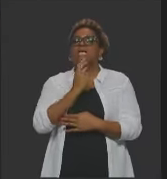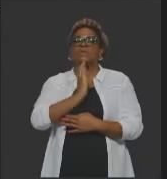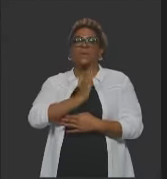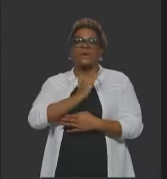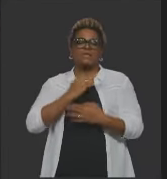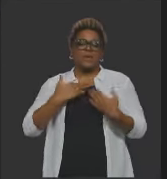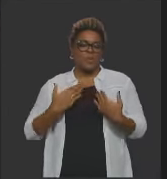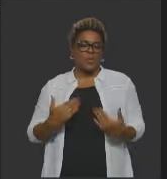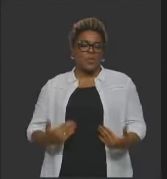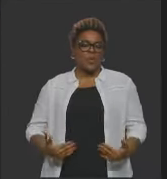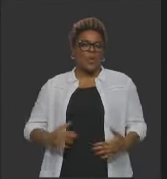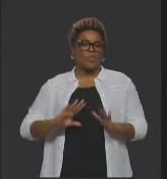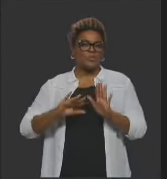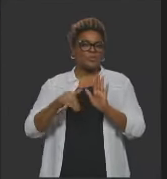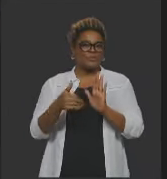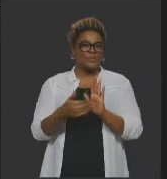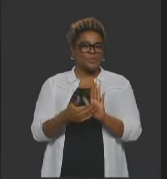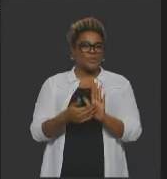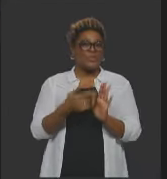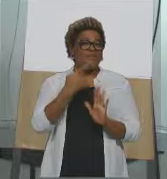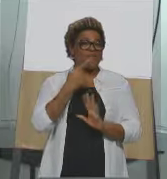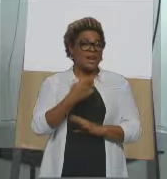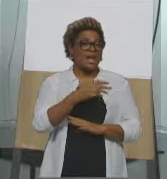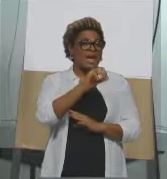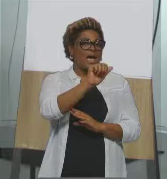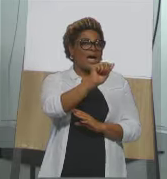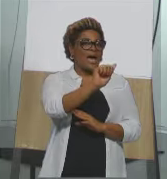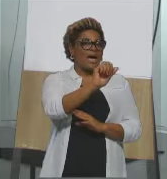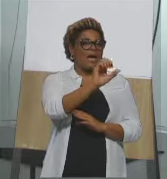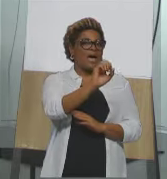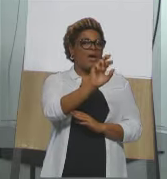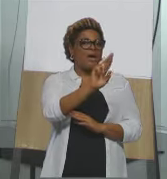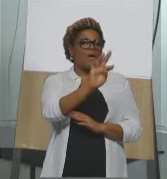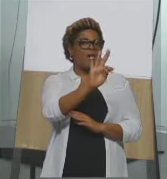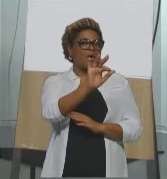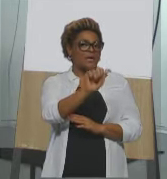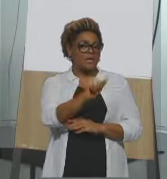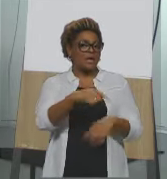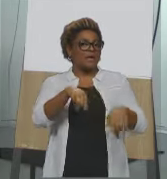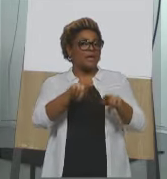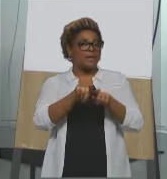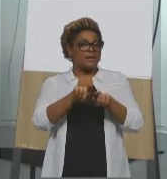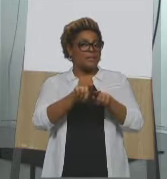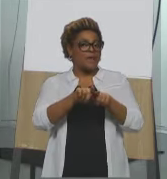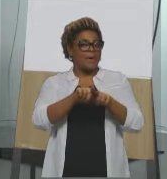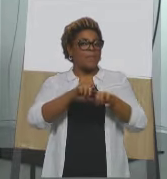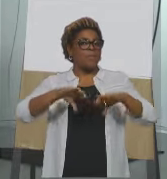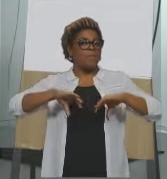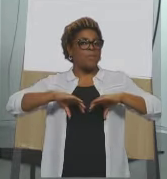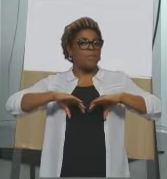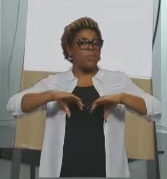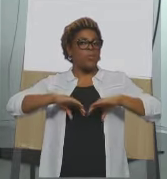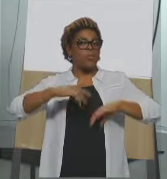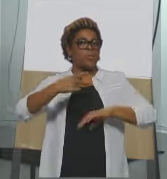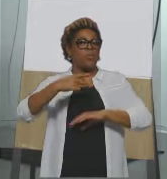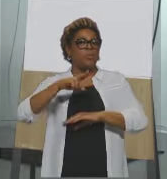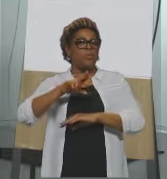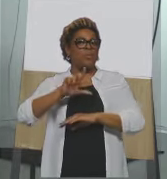aqui das artérias aorta e artéria pulmonar. Então, vamos aqui agora para a nossa